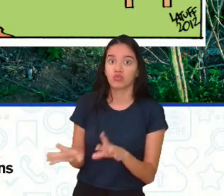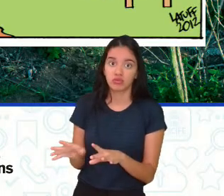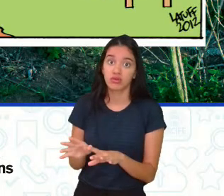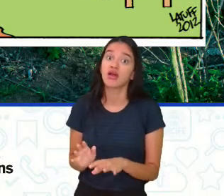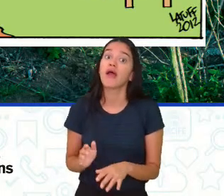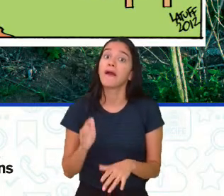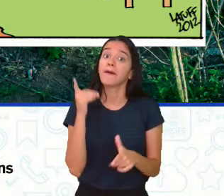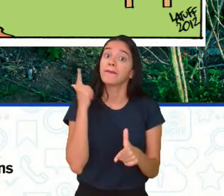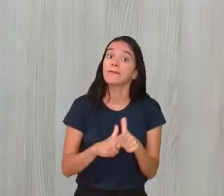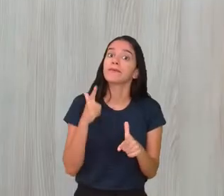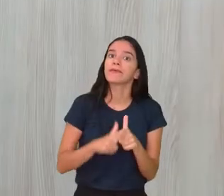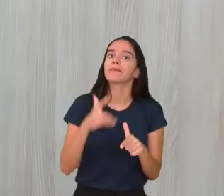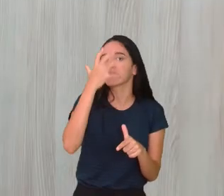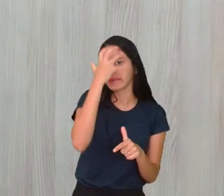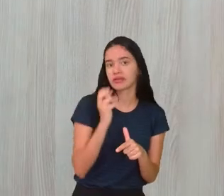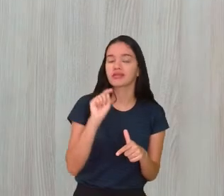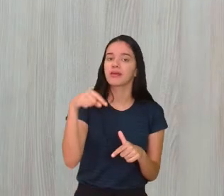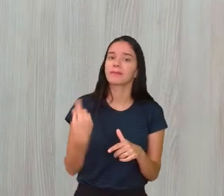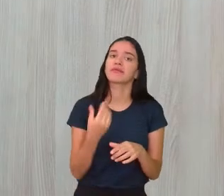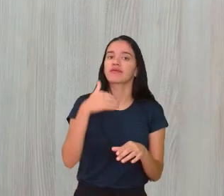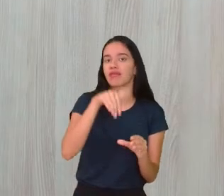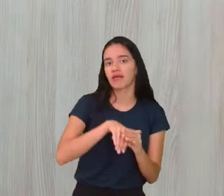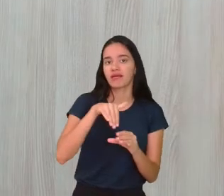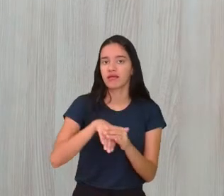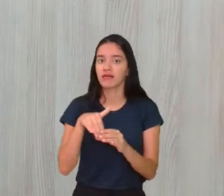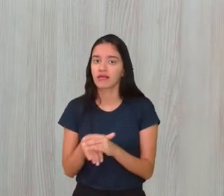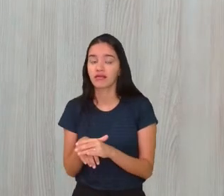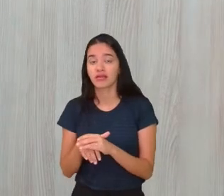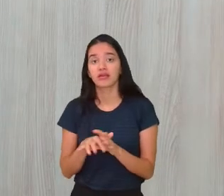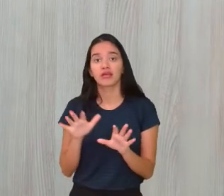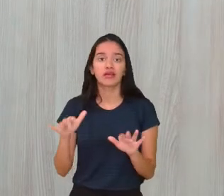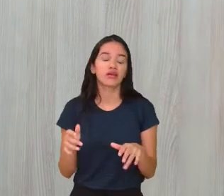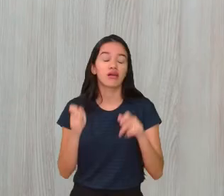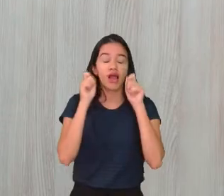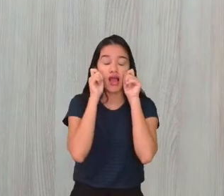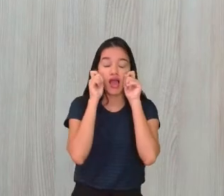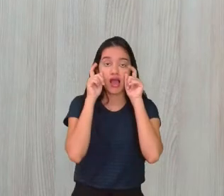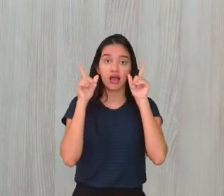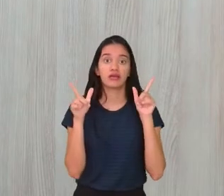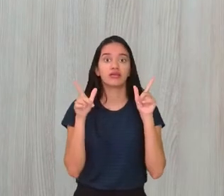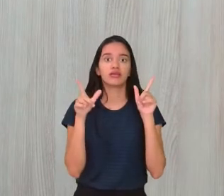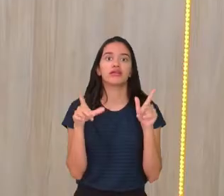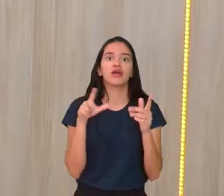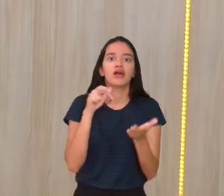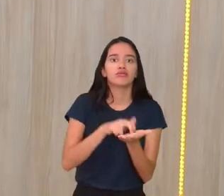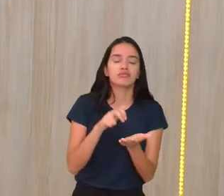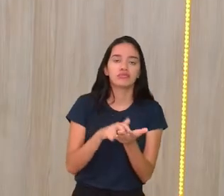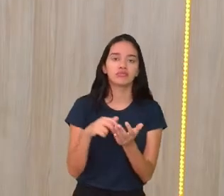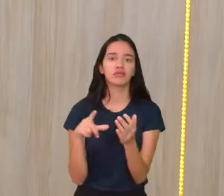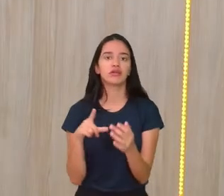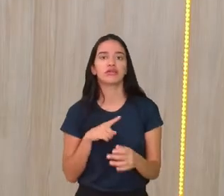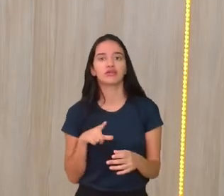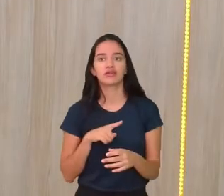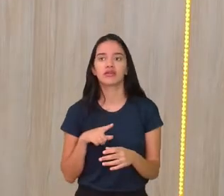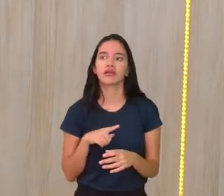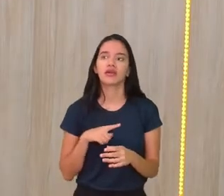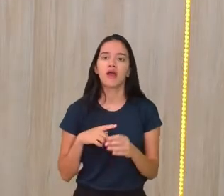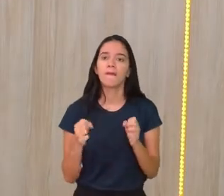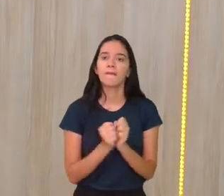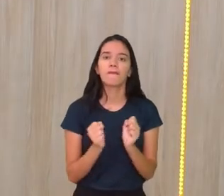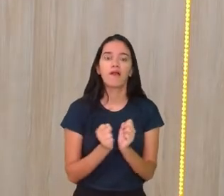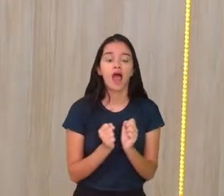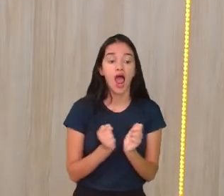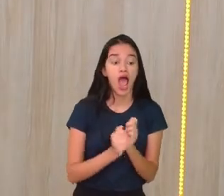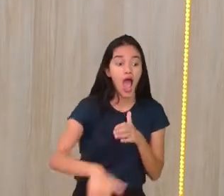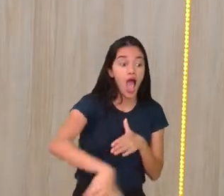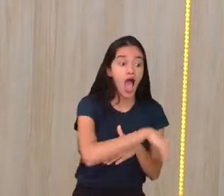eleição. Não é não? É. Assim, quando você amanhece o dia, professor Giorgio, tem uma sessão eleitoral próxima à minha casa, Sim. menino do céu,